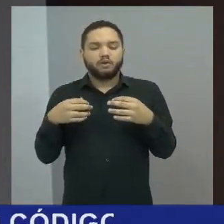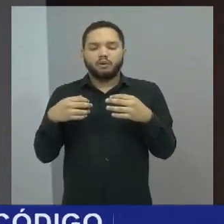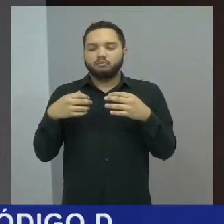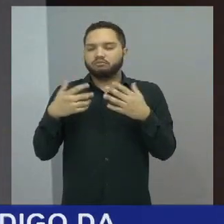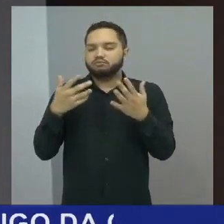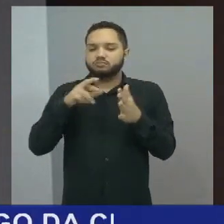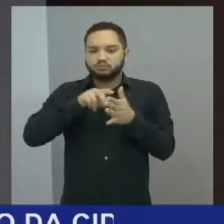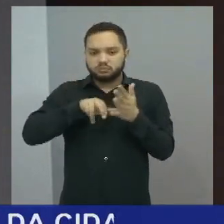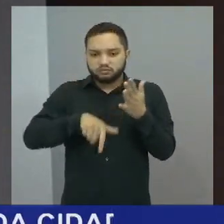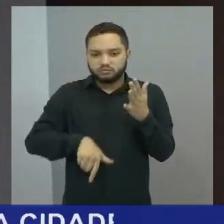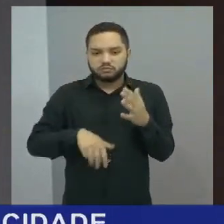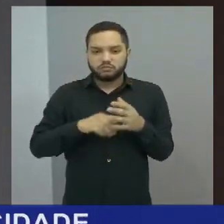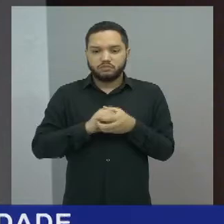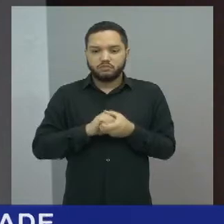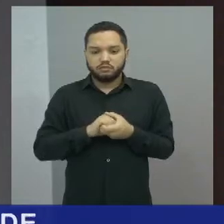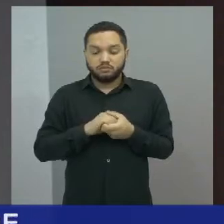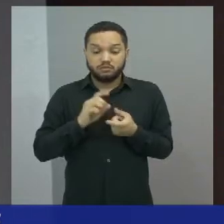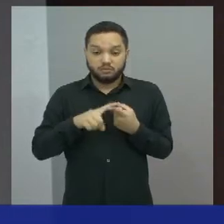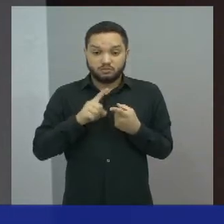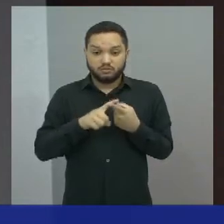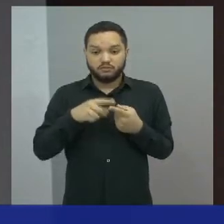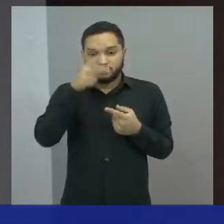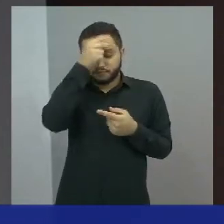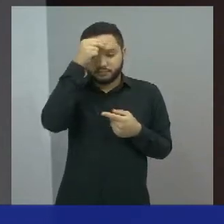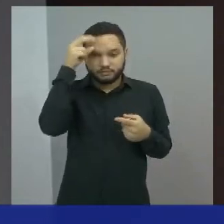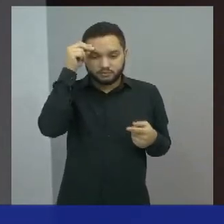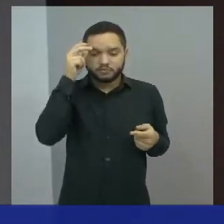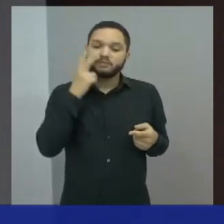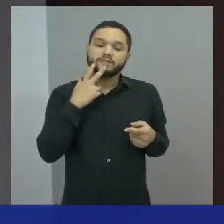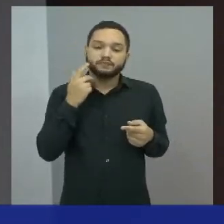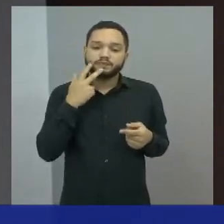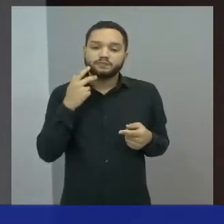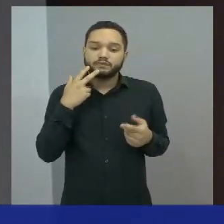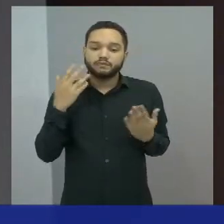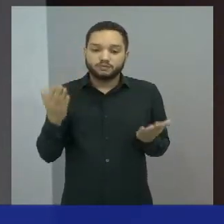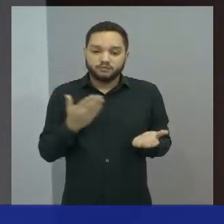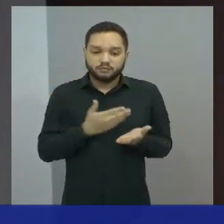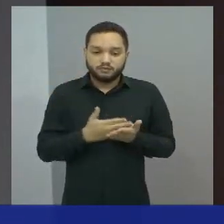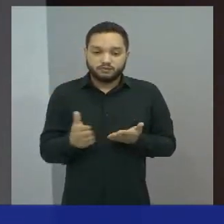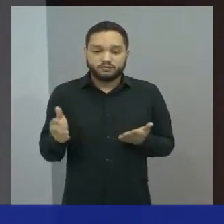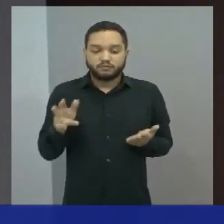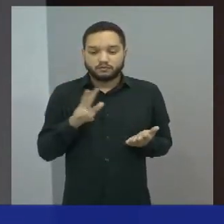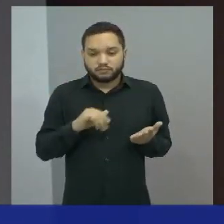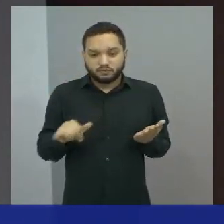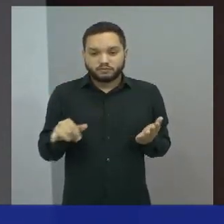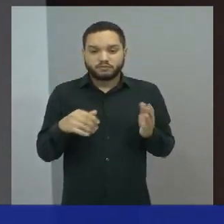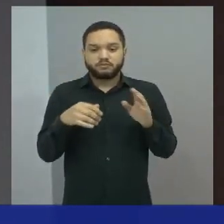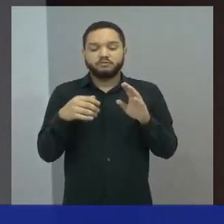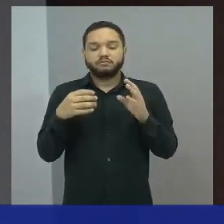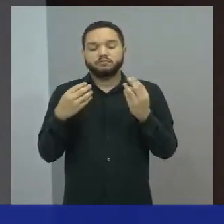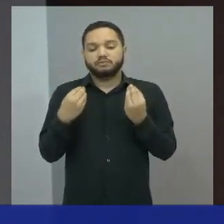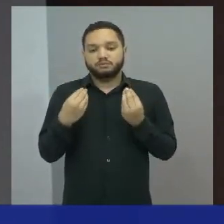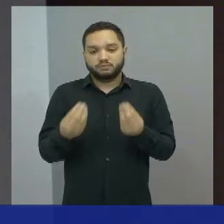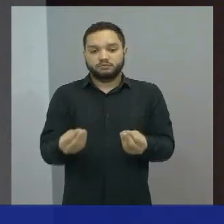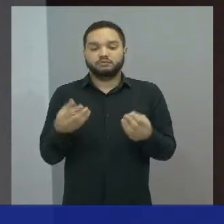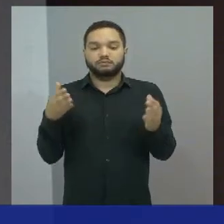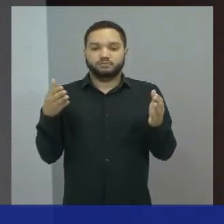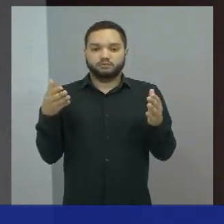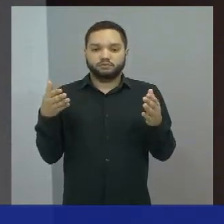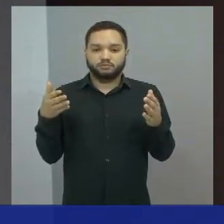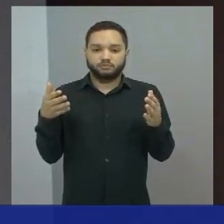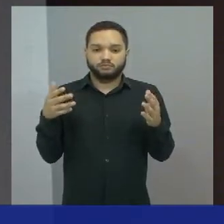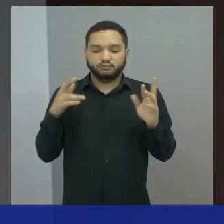câmaras, e dizer que a Prefeitura de Fortaleza, a partir desse momento de estabelecer isso, vai também proporcionar o acesso